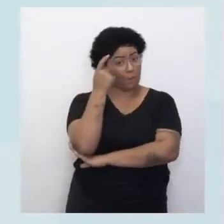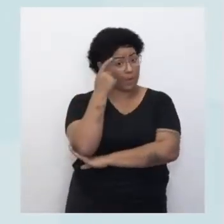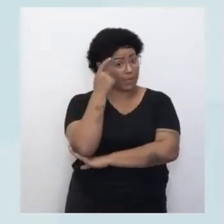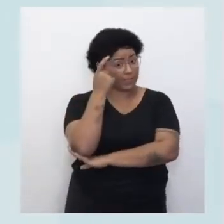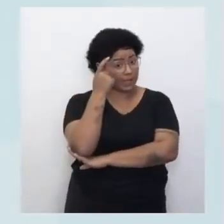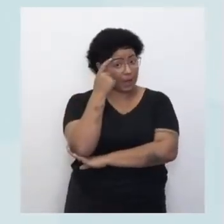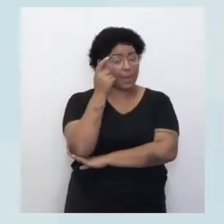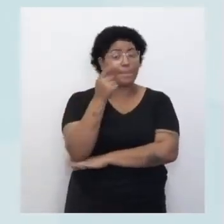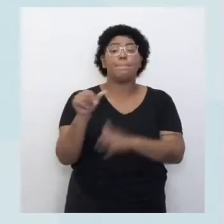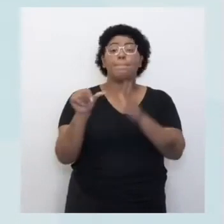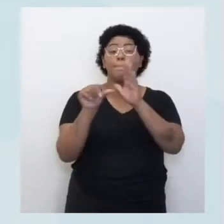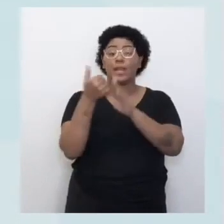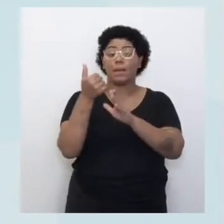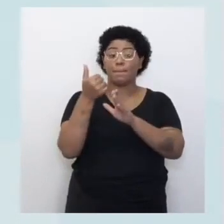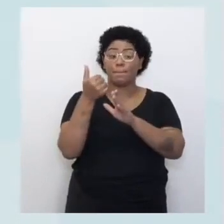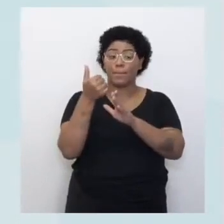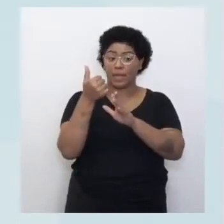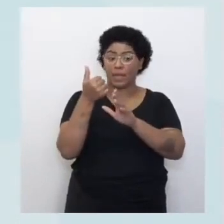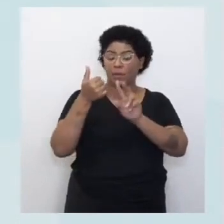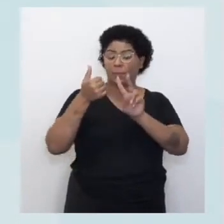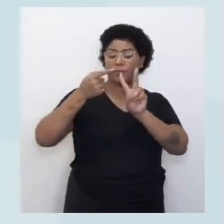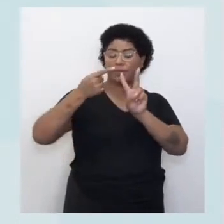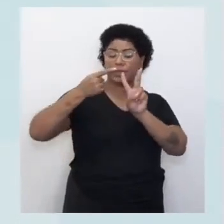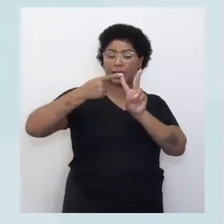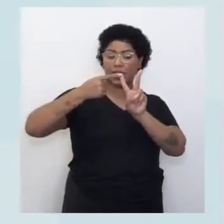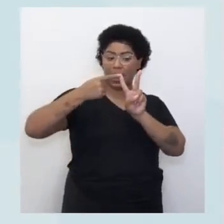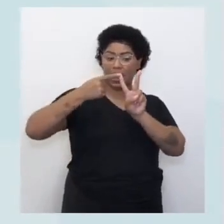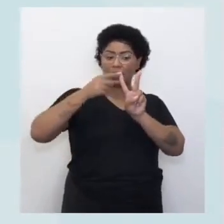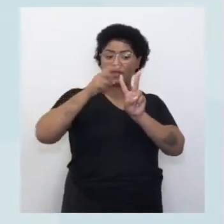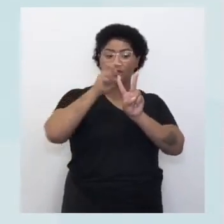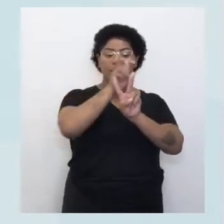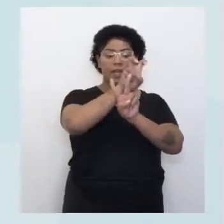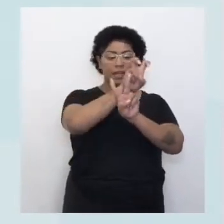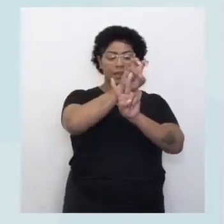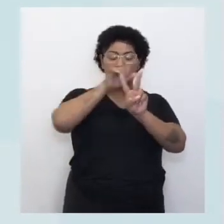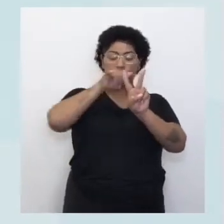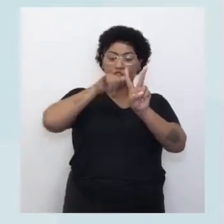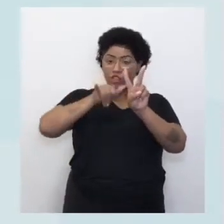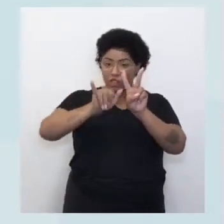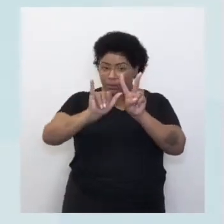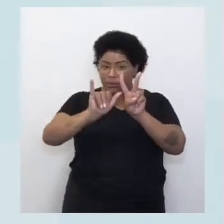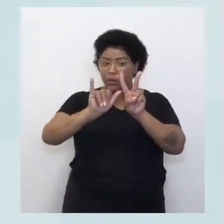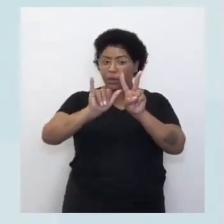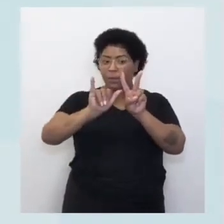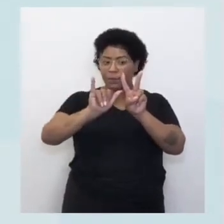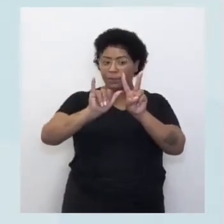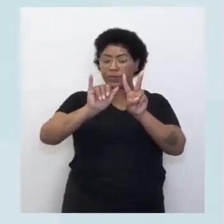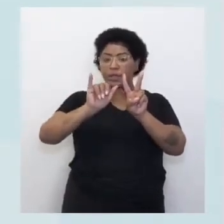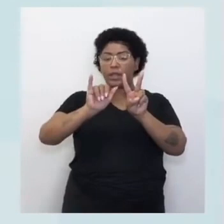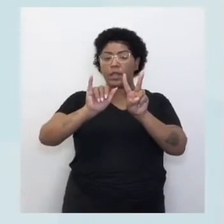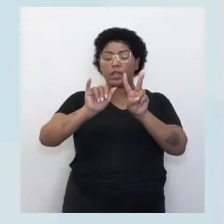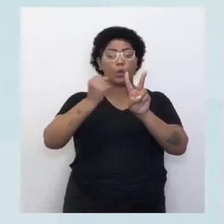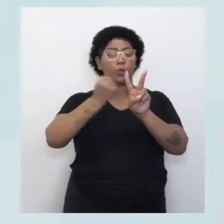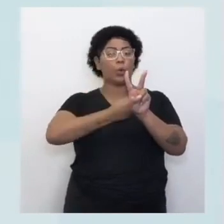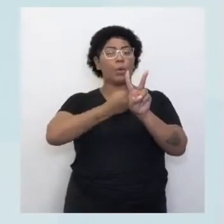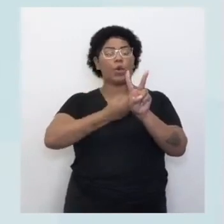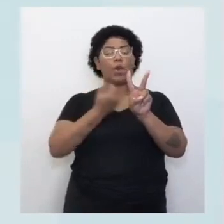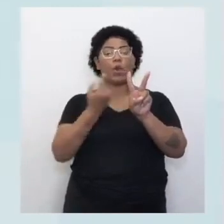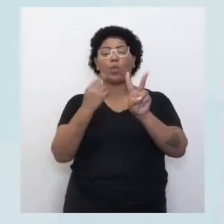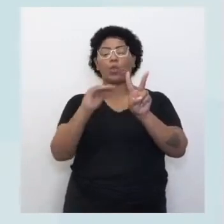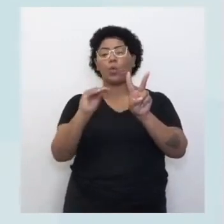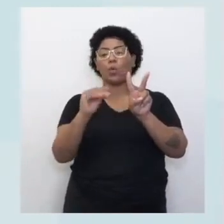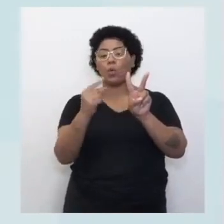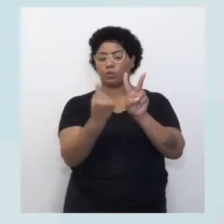raiz quinta de y. O expoente do y, se não aparece, é o número 1.